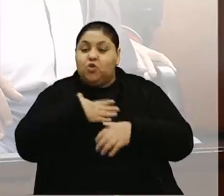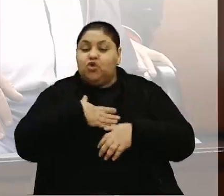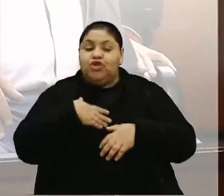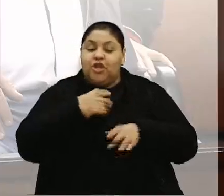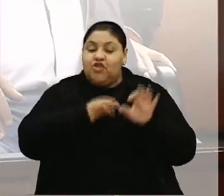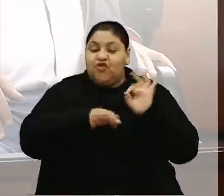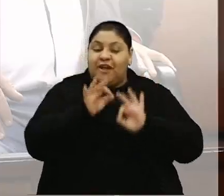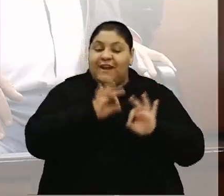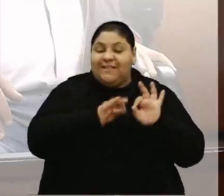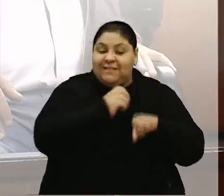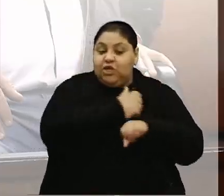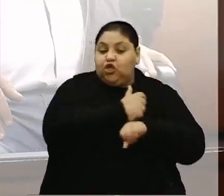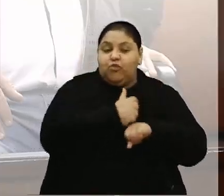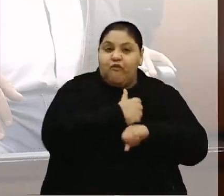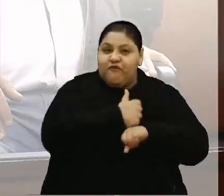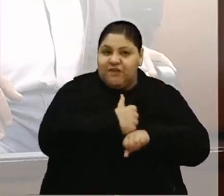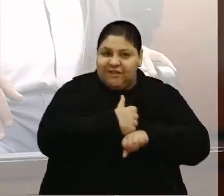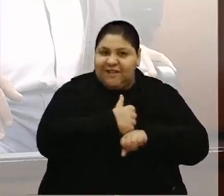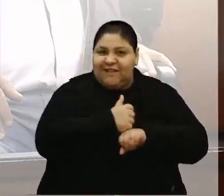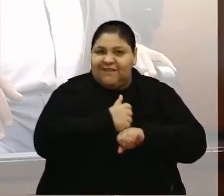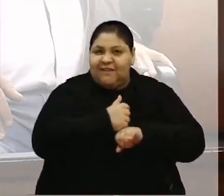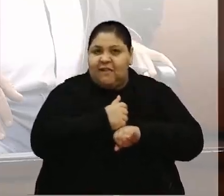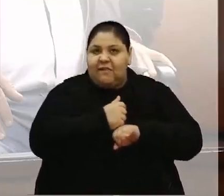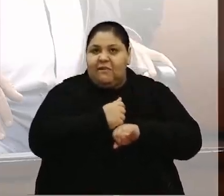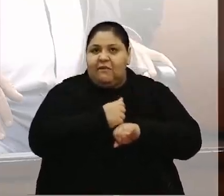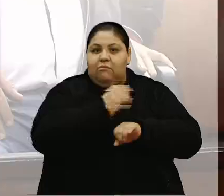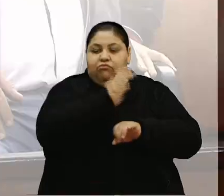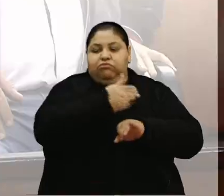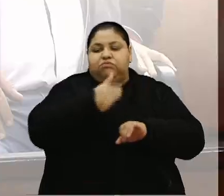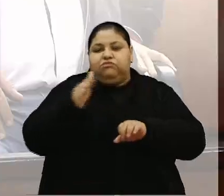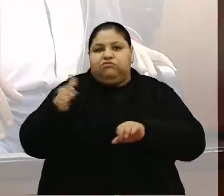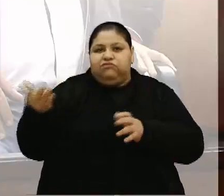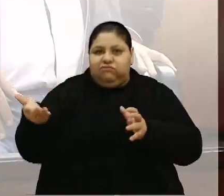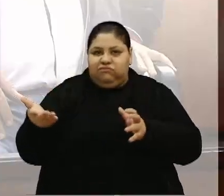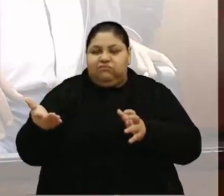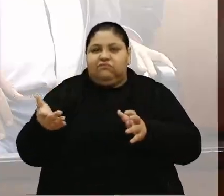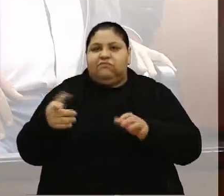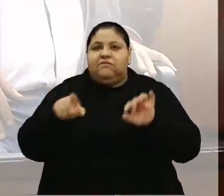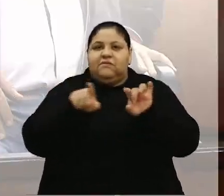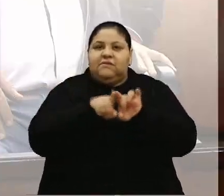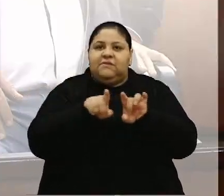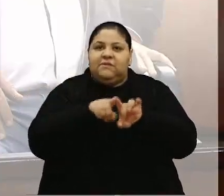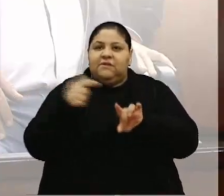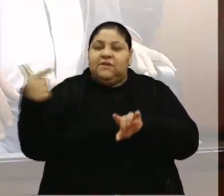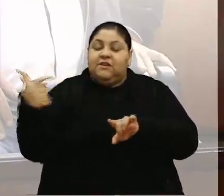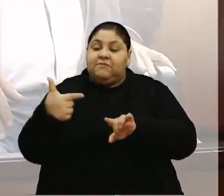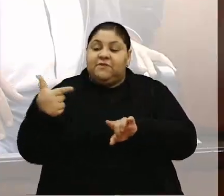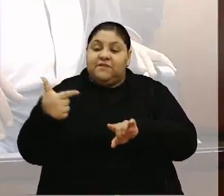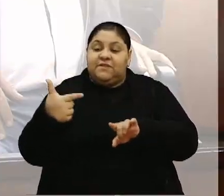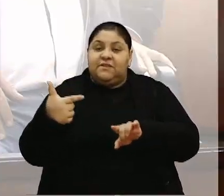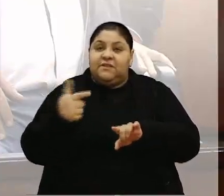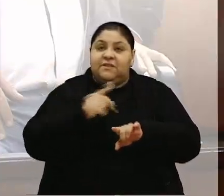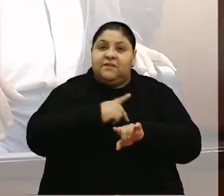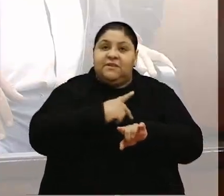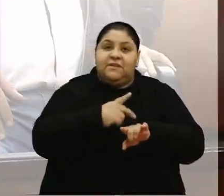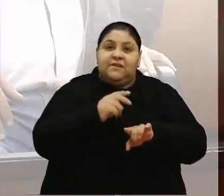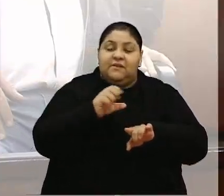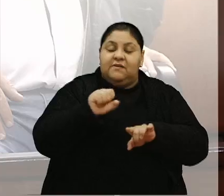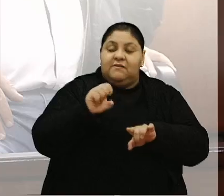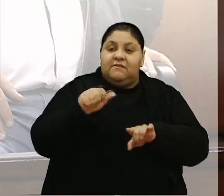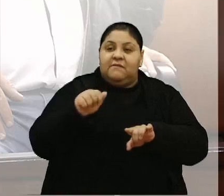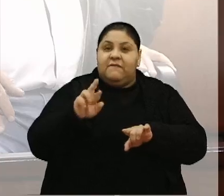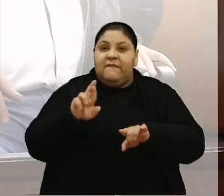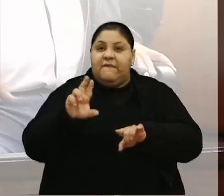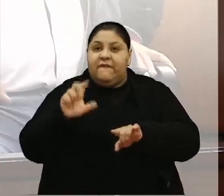as pessoas aqui, colocando para ali uma parte bem difícil. Temos aí a vice, que é a Sara, temos o tesoureiro, nosso